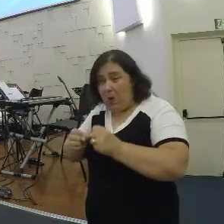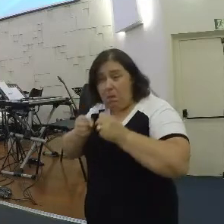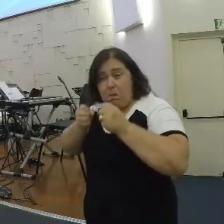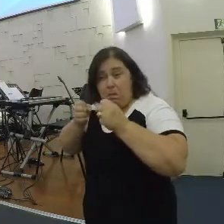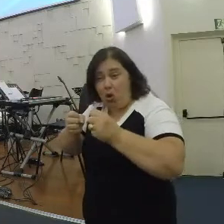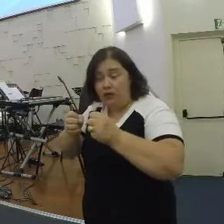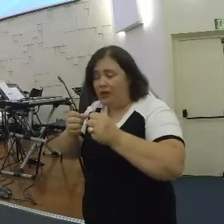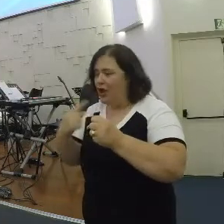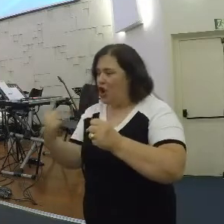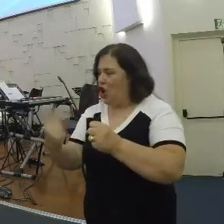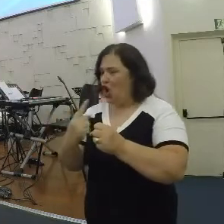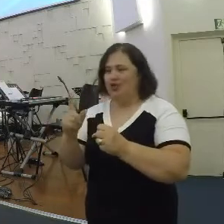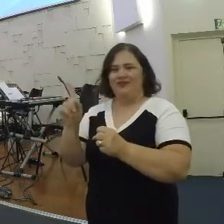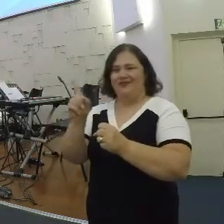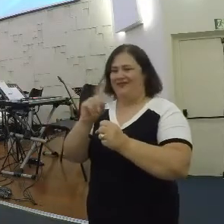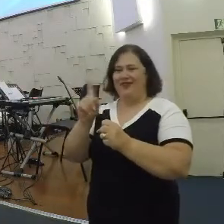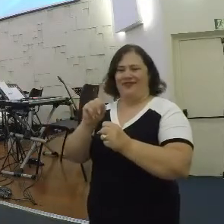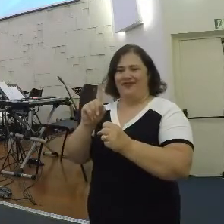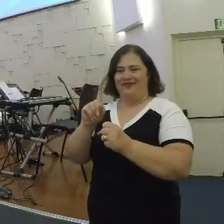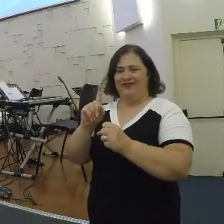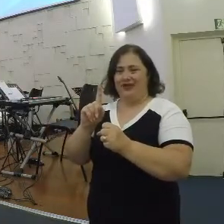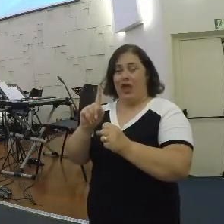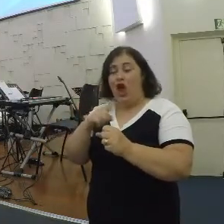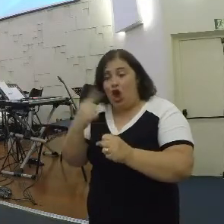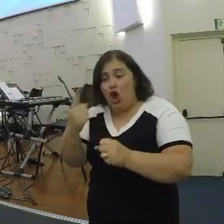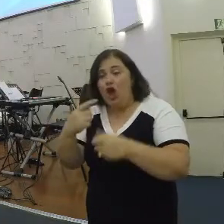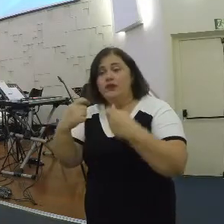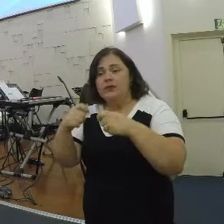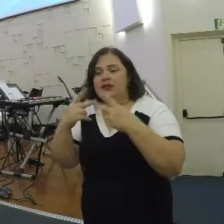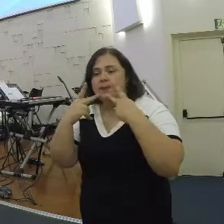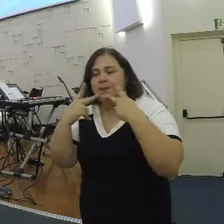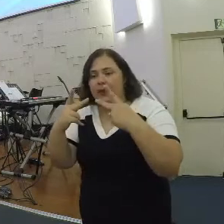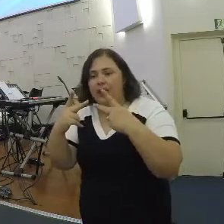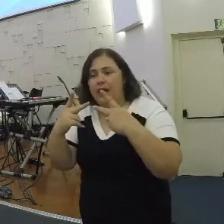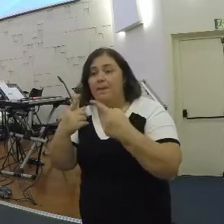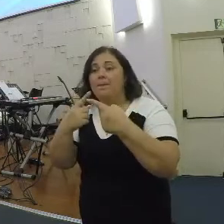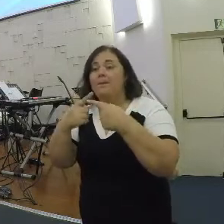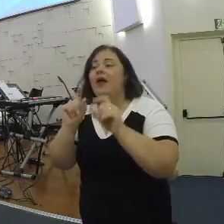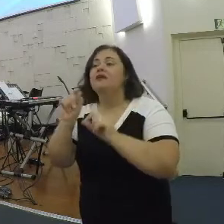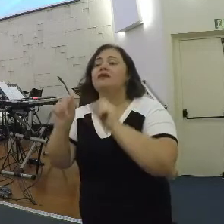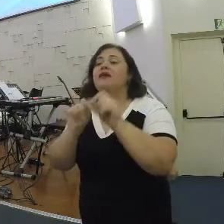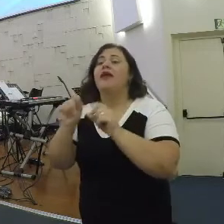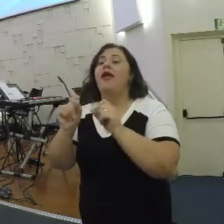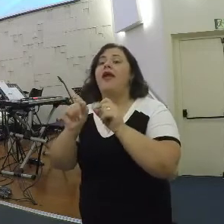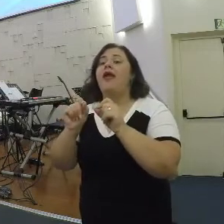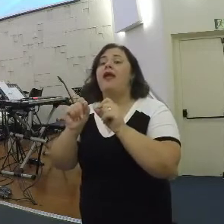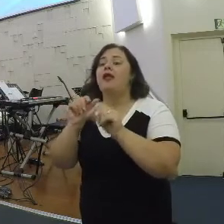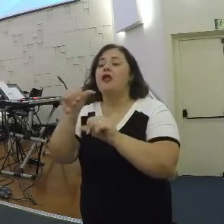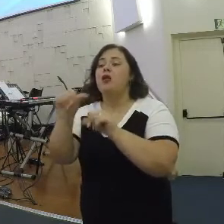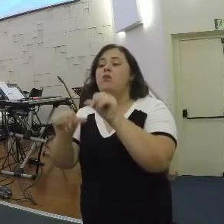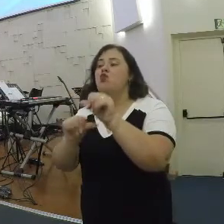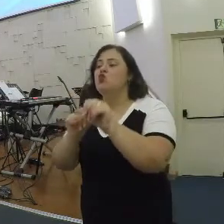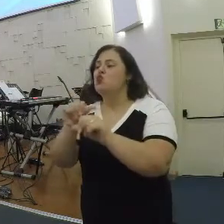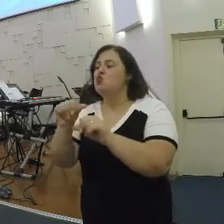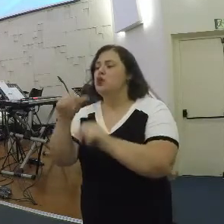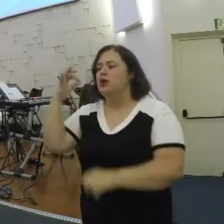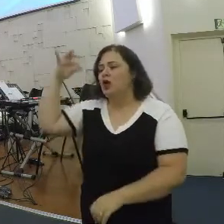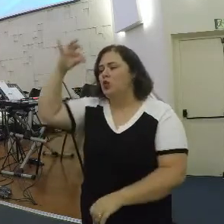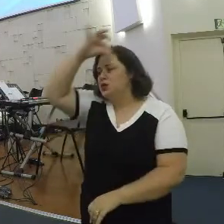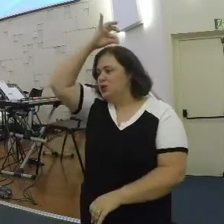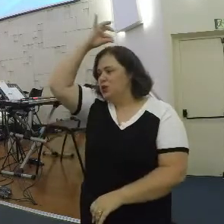no Evangelho, mas creia de todo o coração. Prove e veja que o Senhor é bom, como diz o